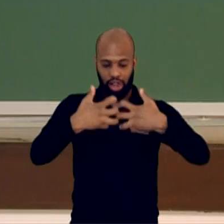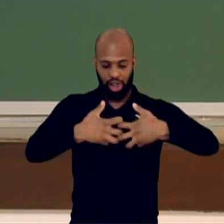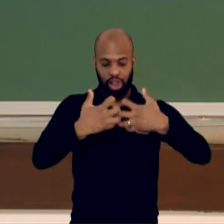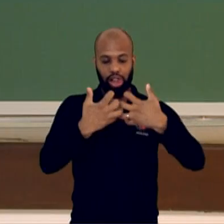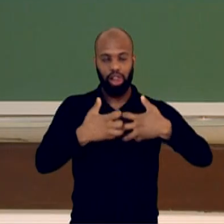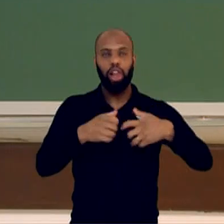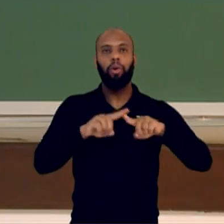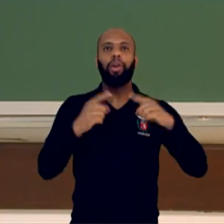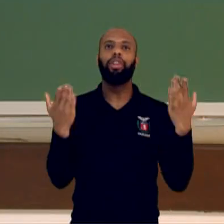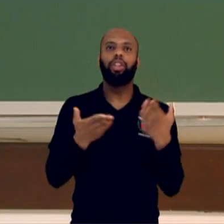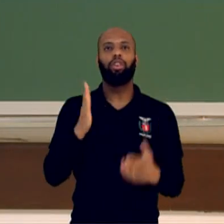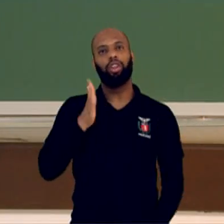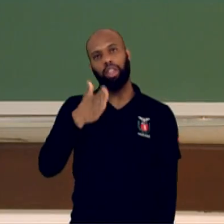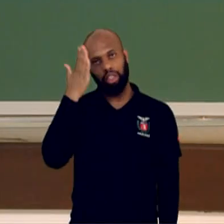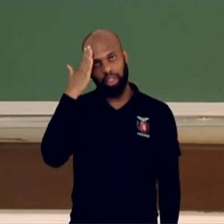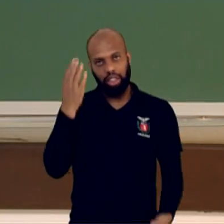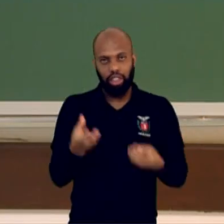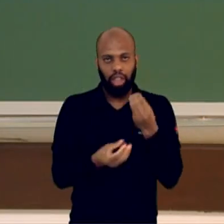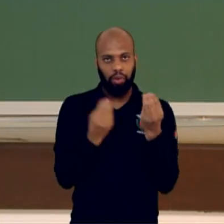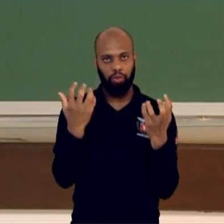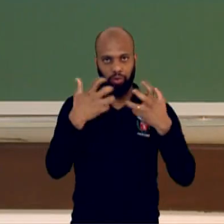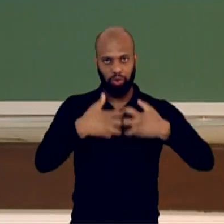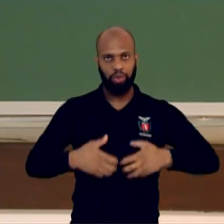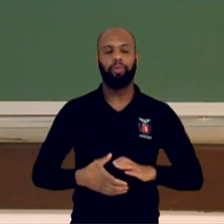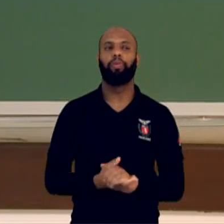outra. Mas agora você já entendeu como é que funciona.